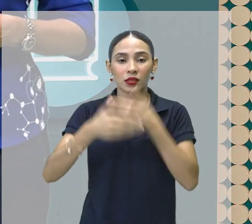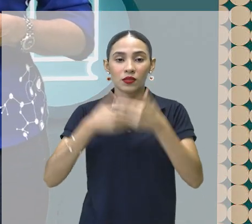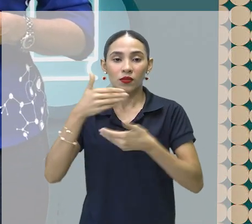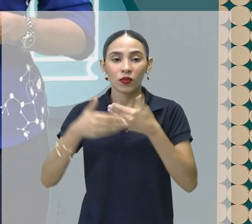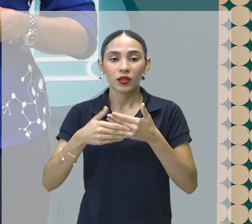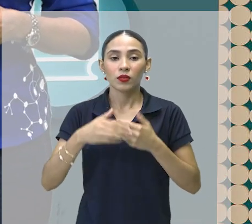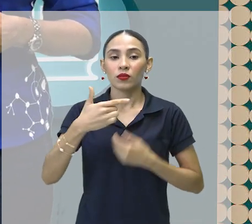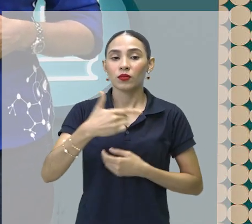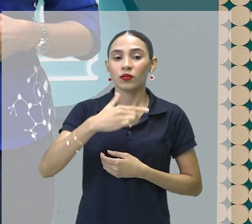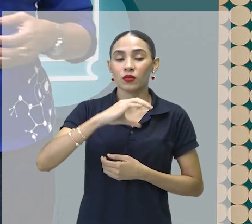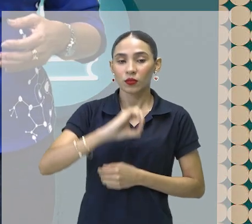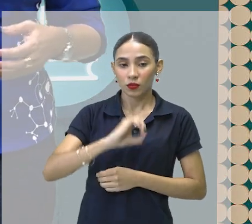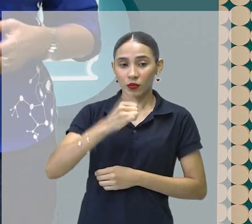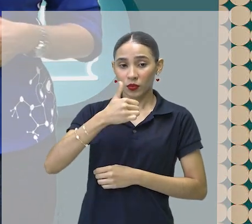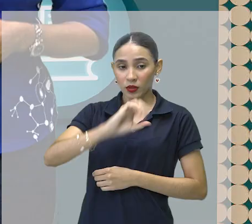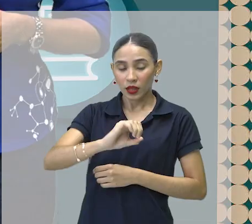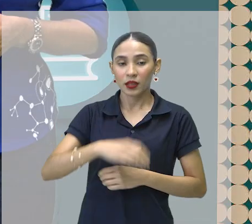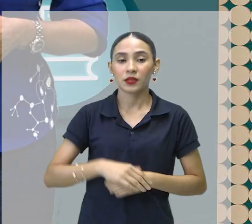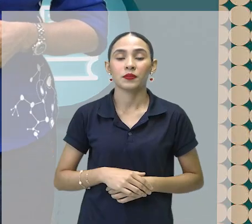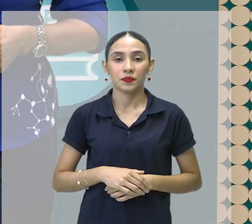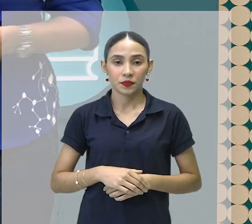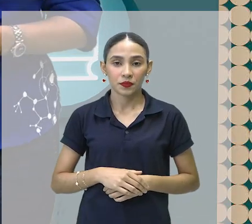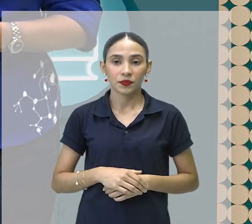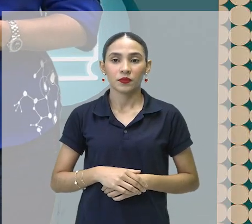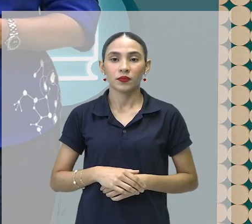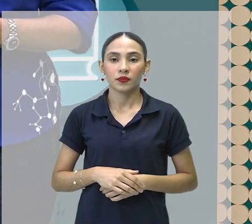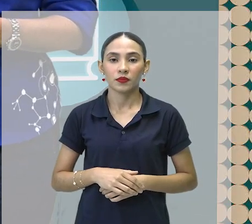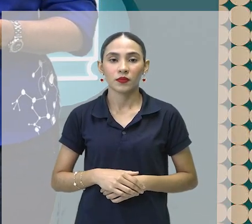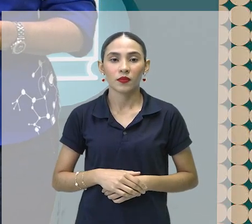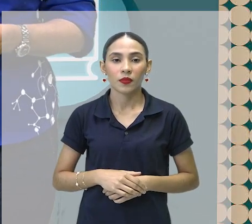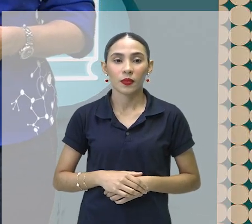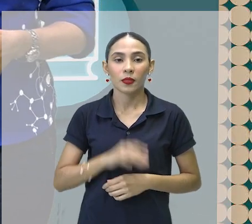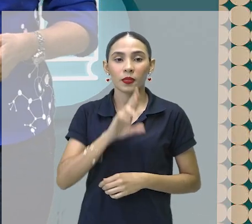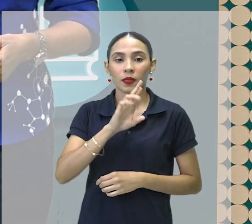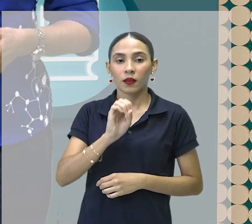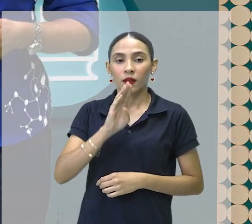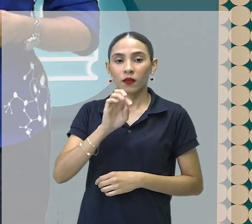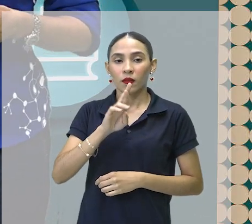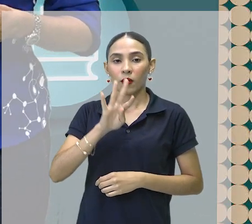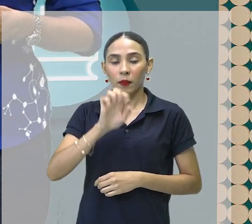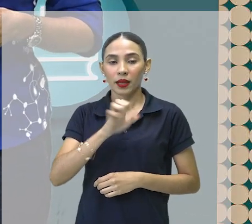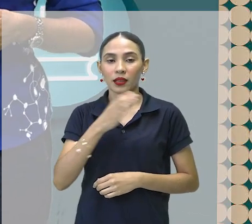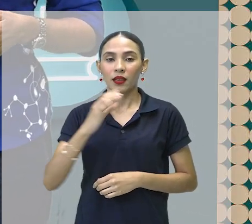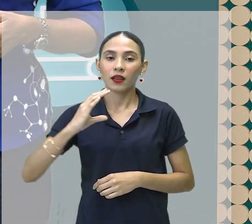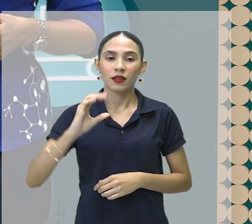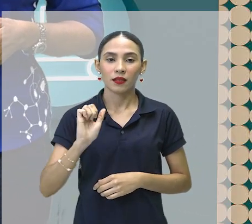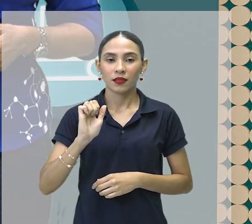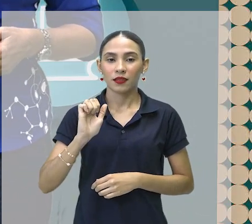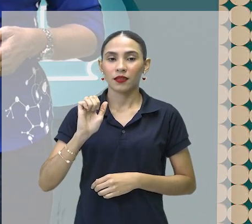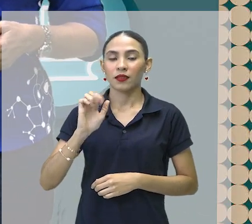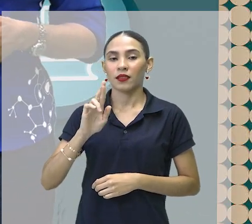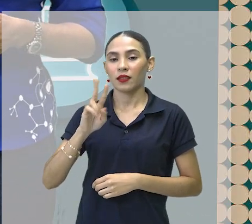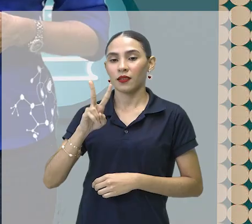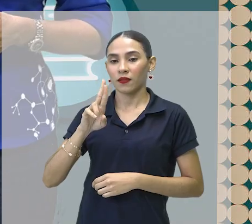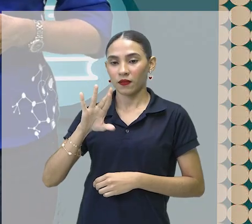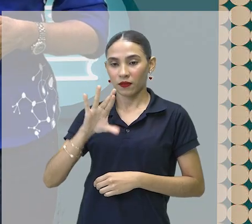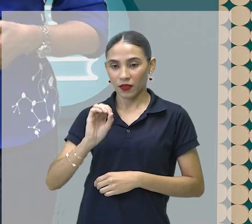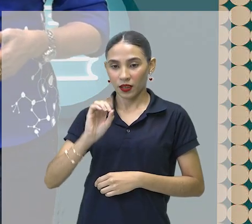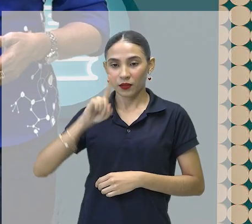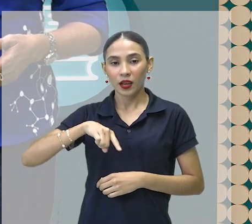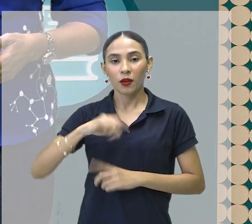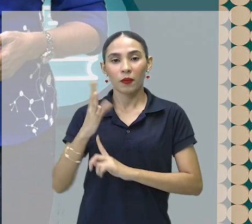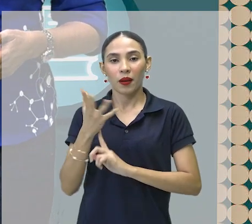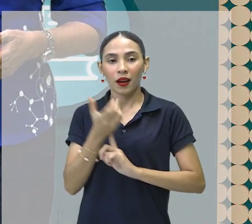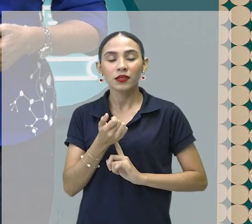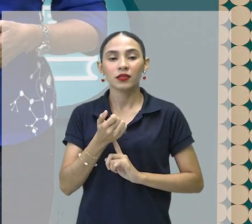em 2010, com exibições recentes. Roberta Carvalho é uma artista brasileira que trabalha